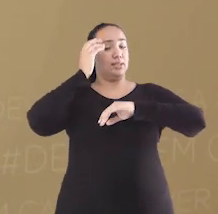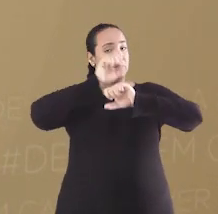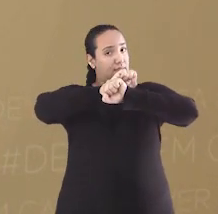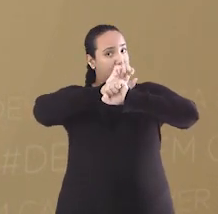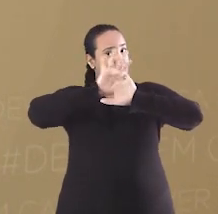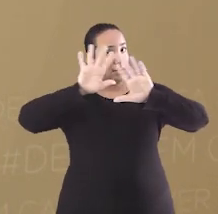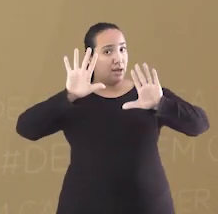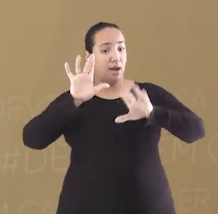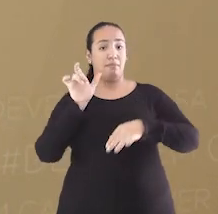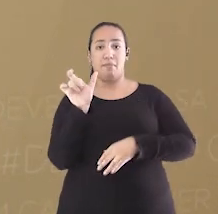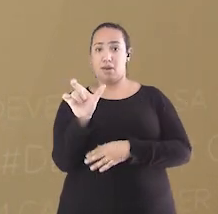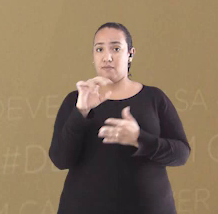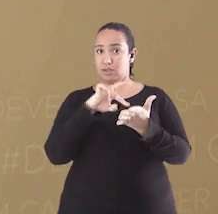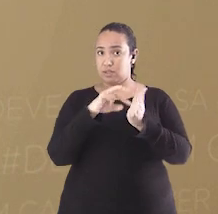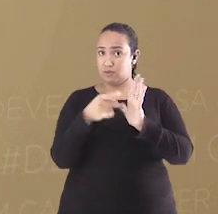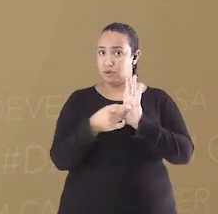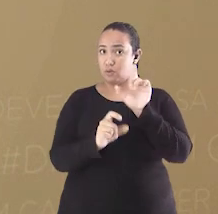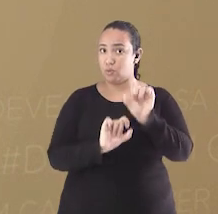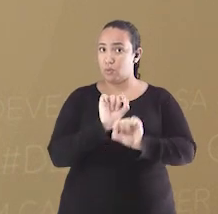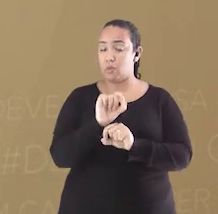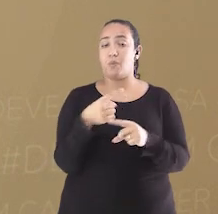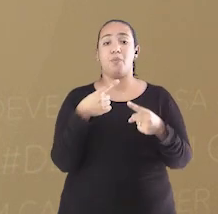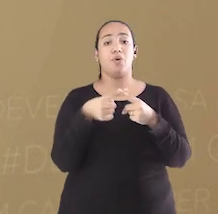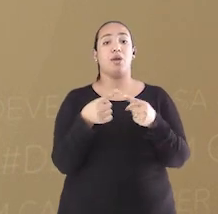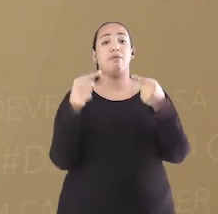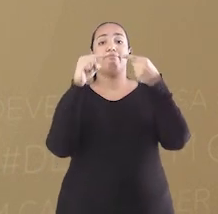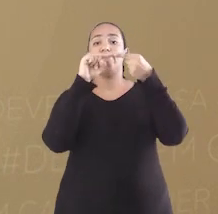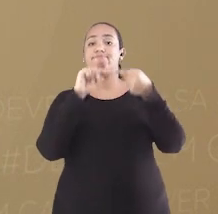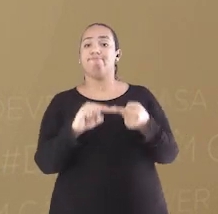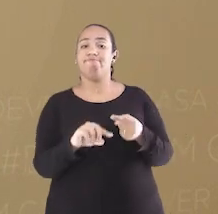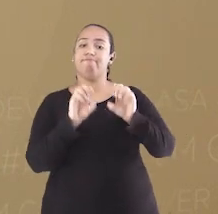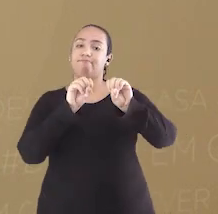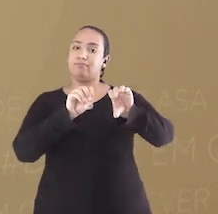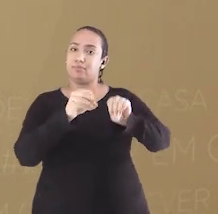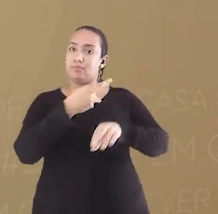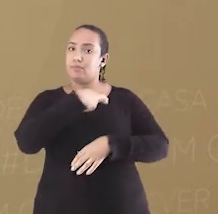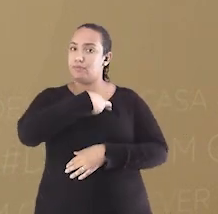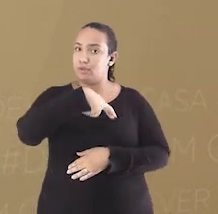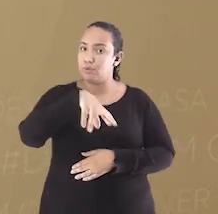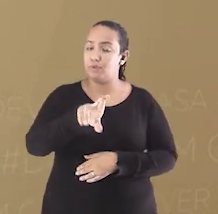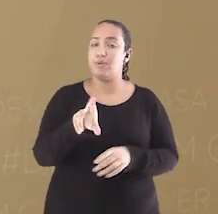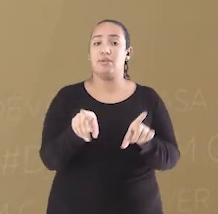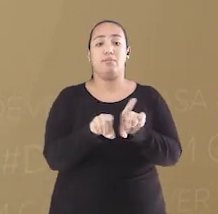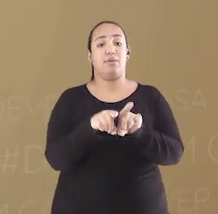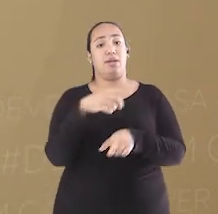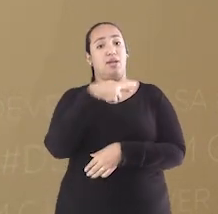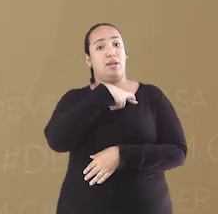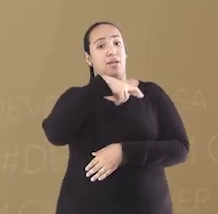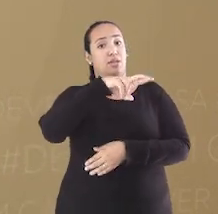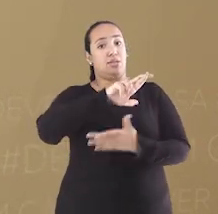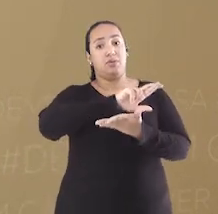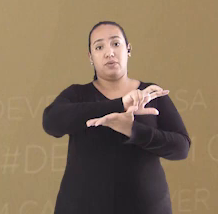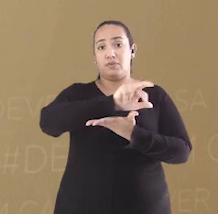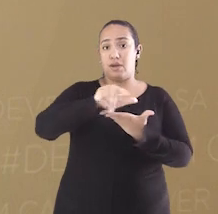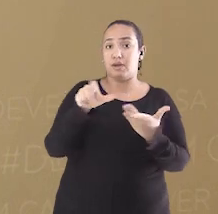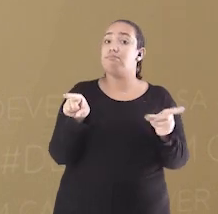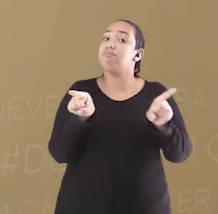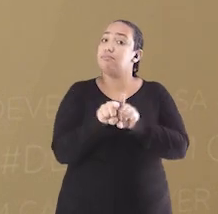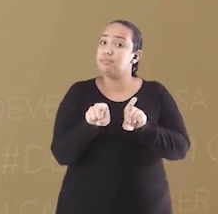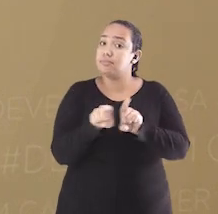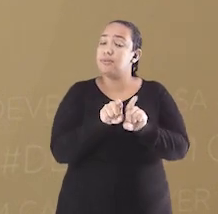significado, pois ela tem tudo a ver com o ensino religioso, com as religiões, eu diria com a sociedade em